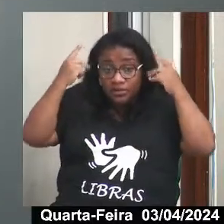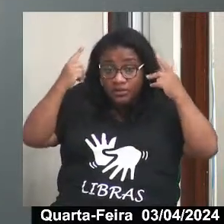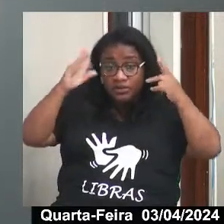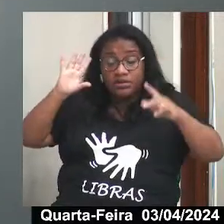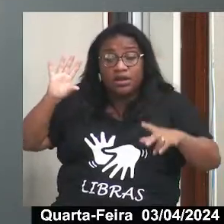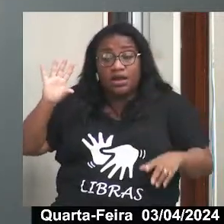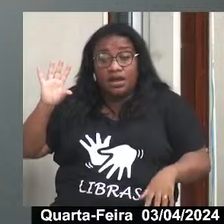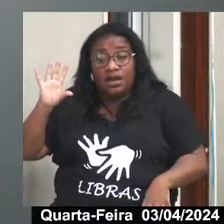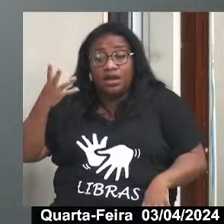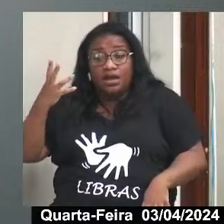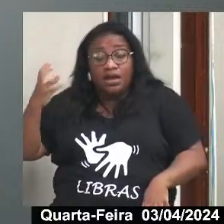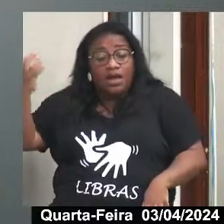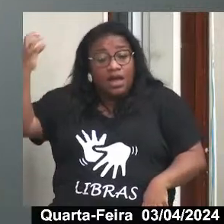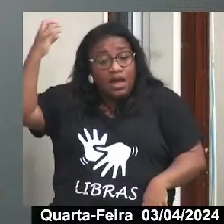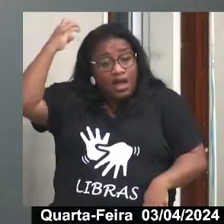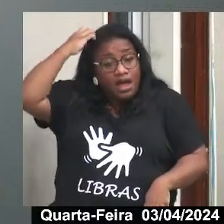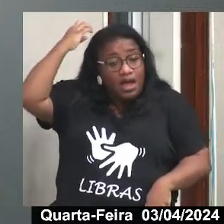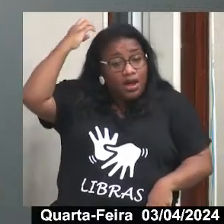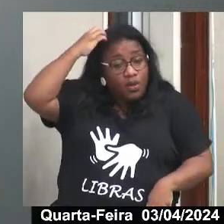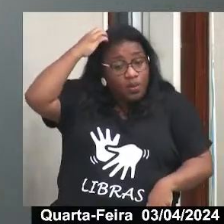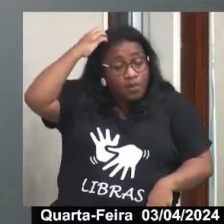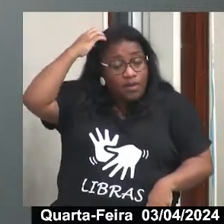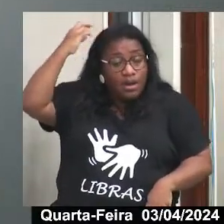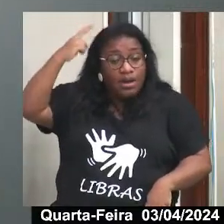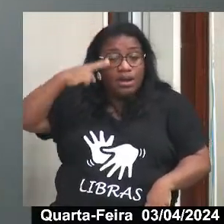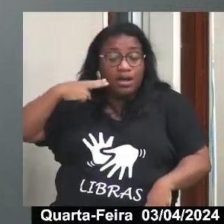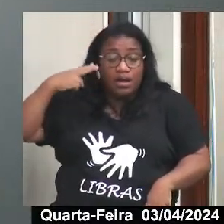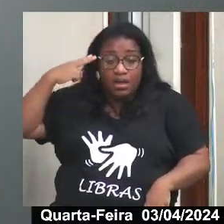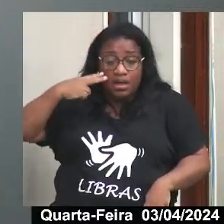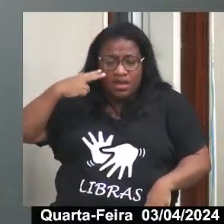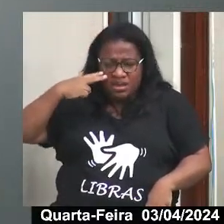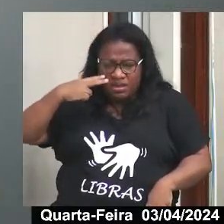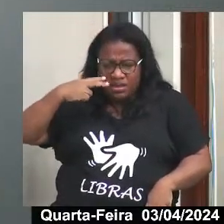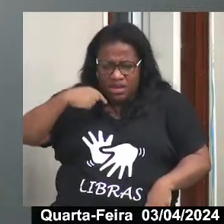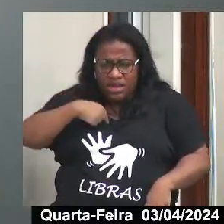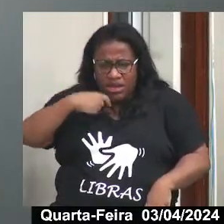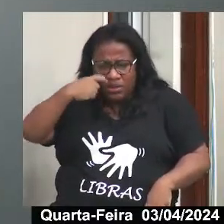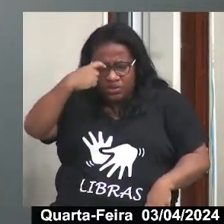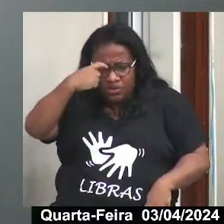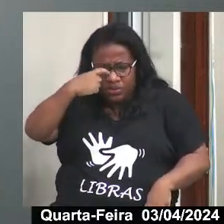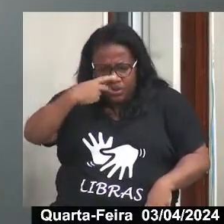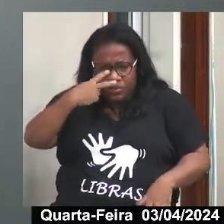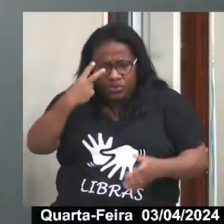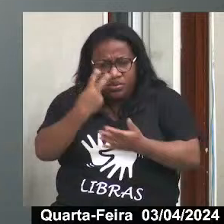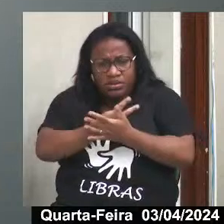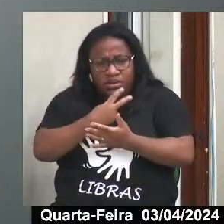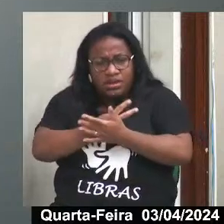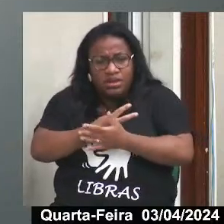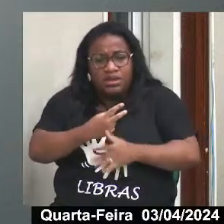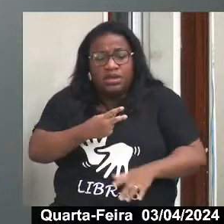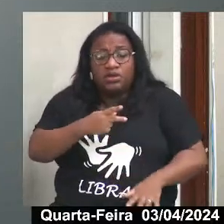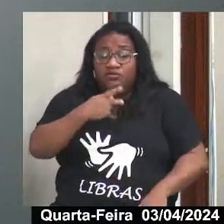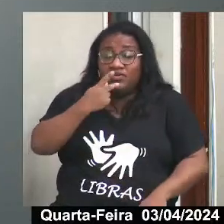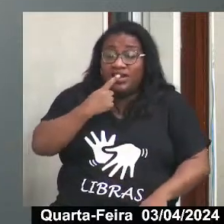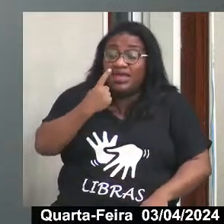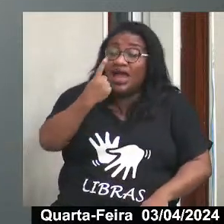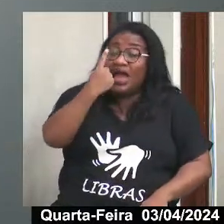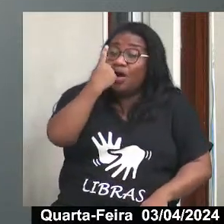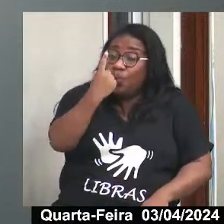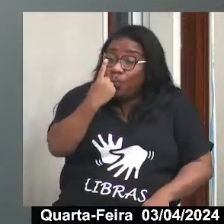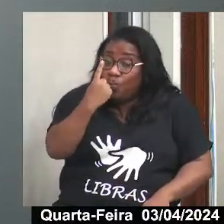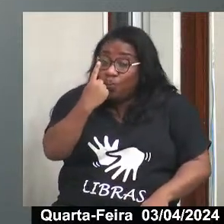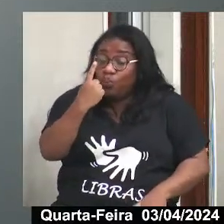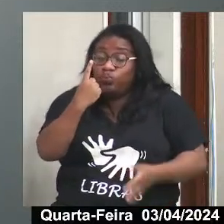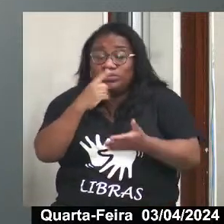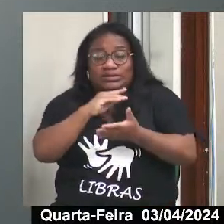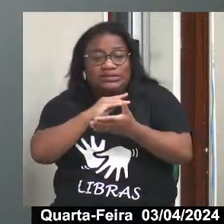isso cai a culpa no vereador. Será que eu estou errado? Eu me referi a um secretário, eu